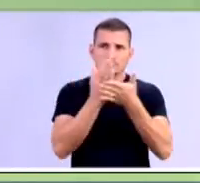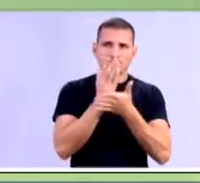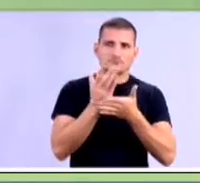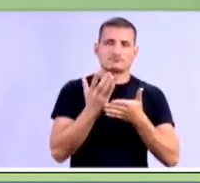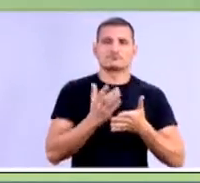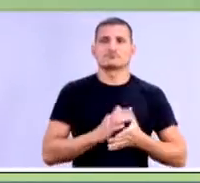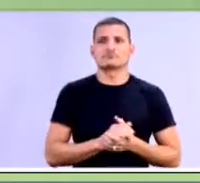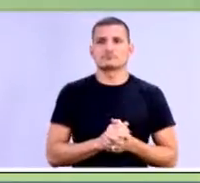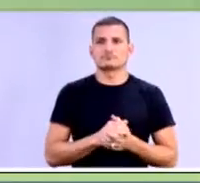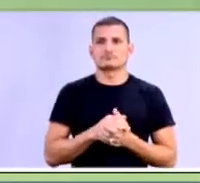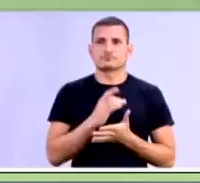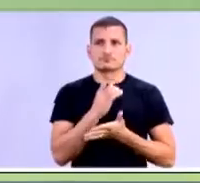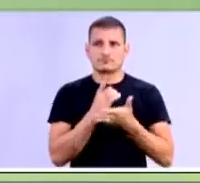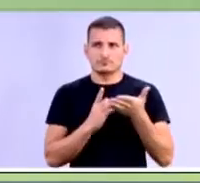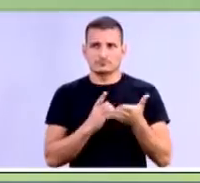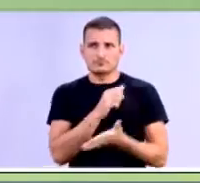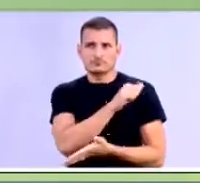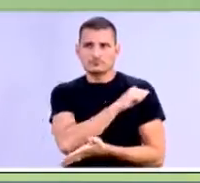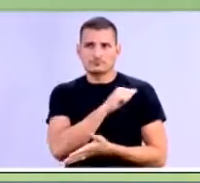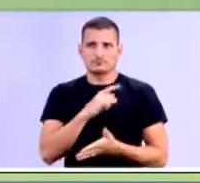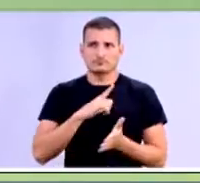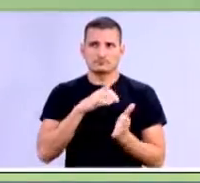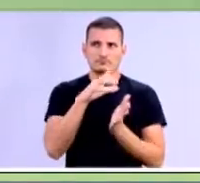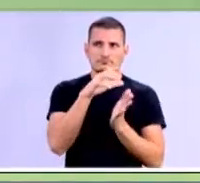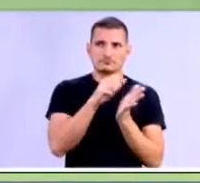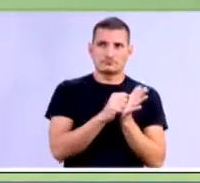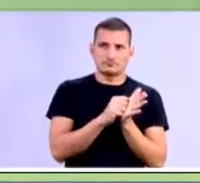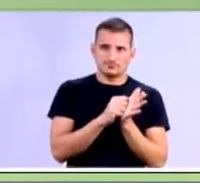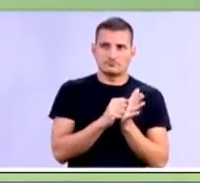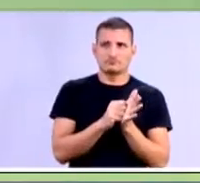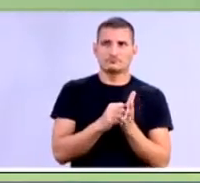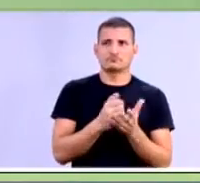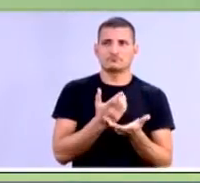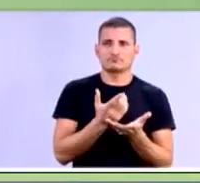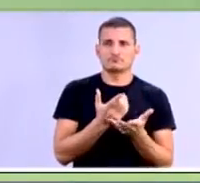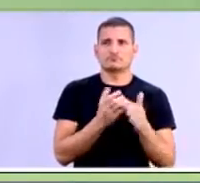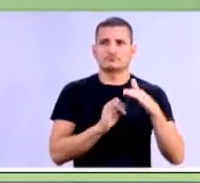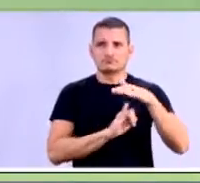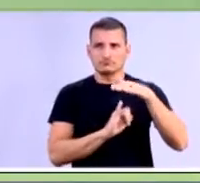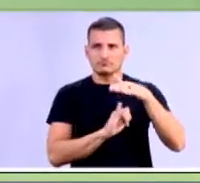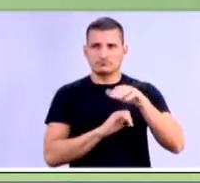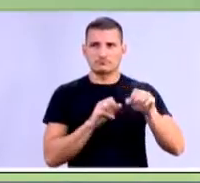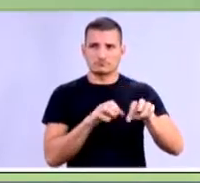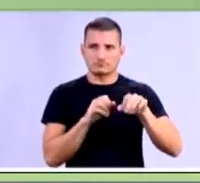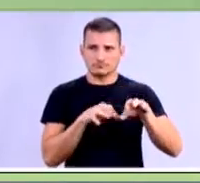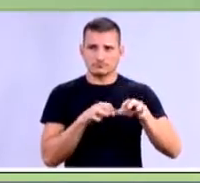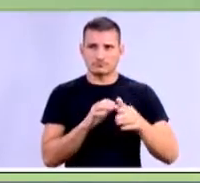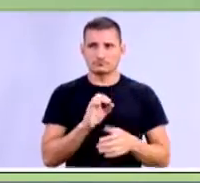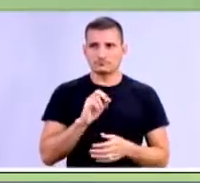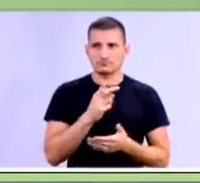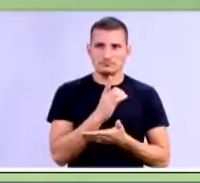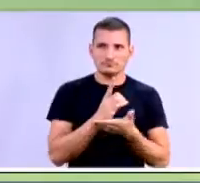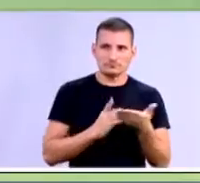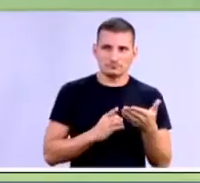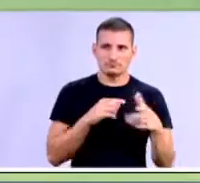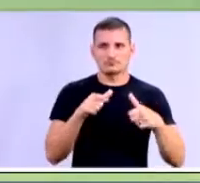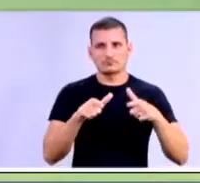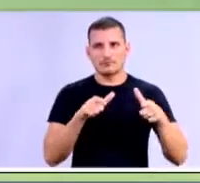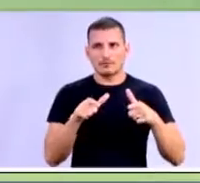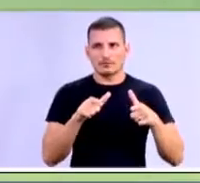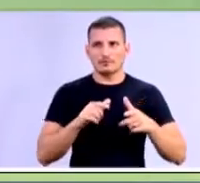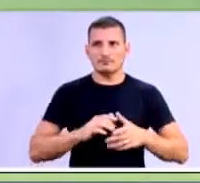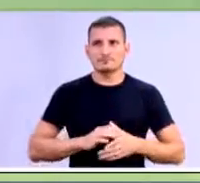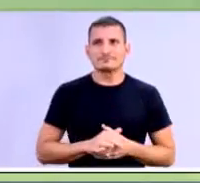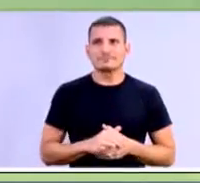exemplos. Declaração de que o aluno está matriculado em uma determinada instituição de ensino ou uma declaração de